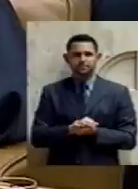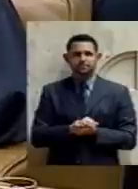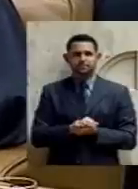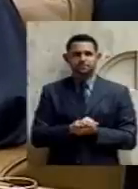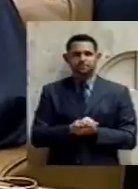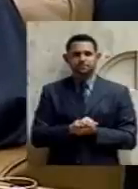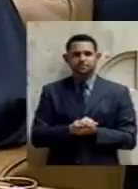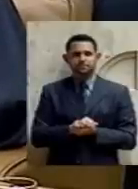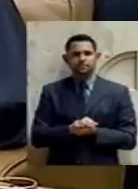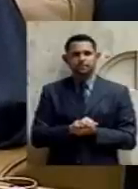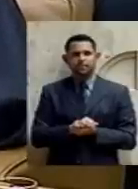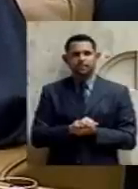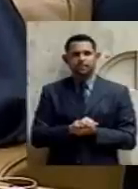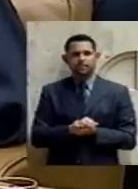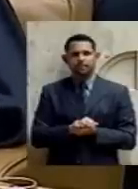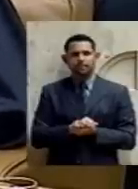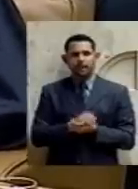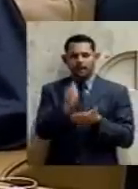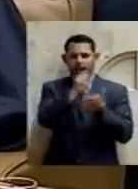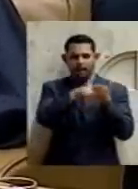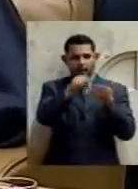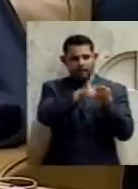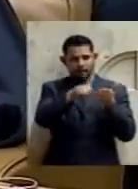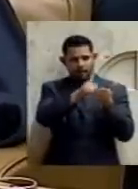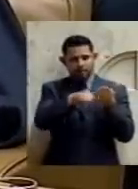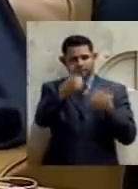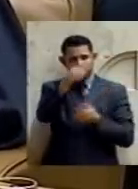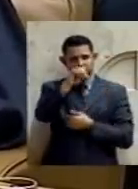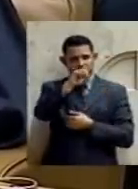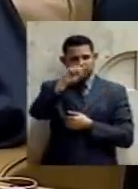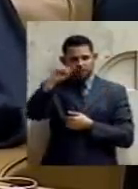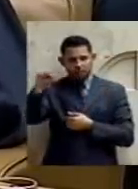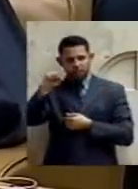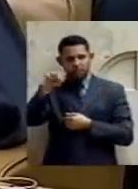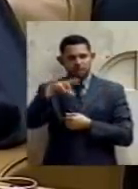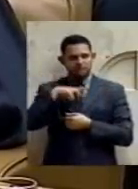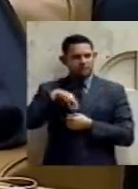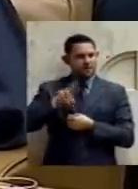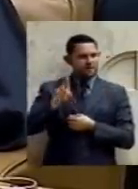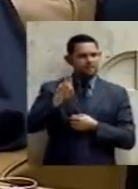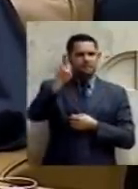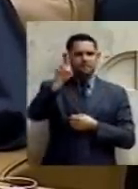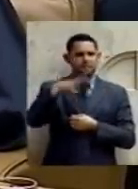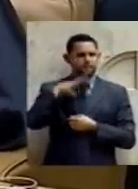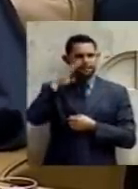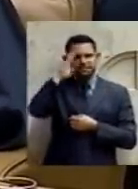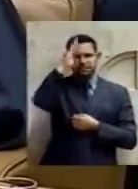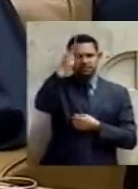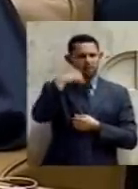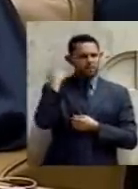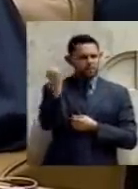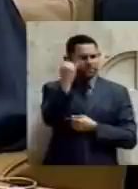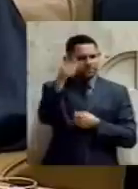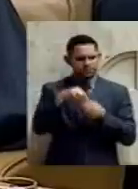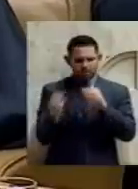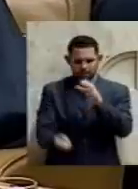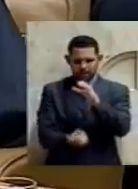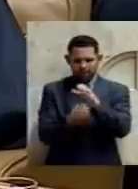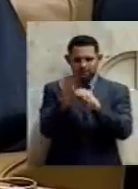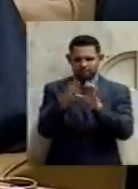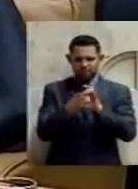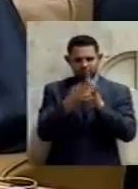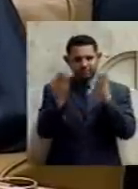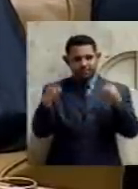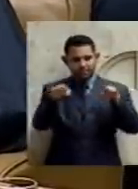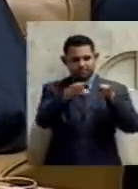A Carta Constitucional de 1988 representou o marco histórico de refundação do Estado